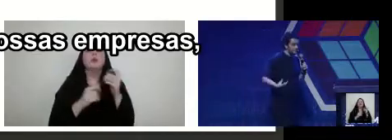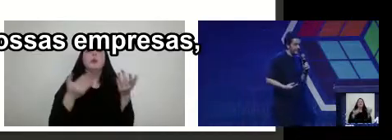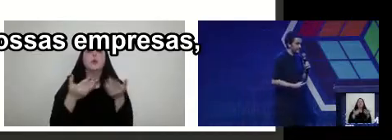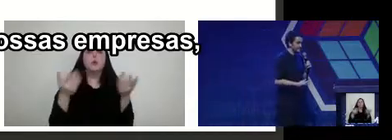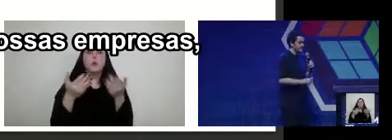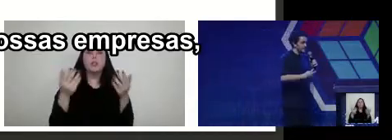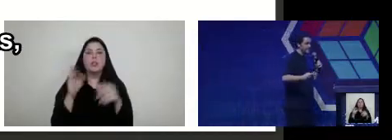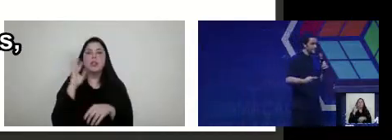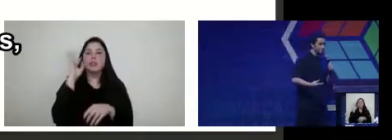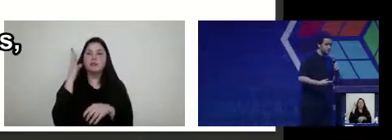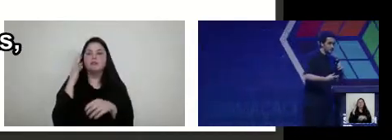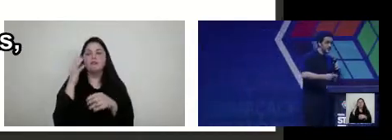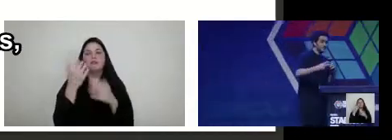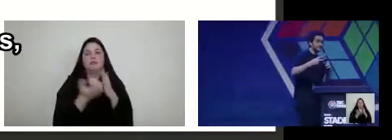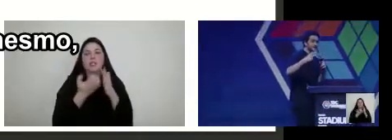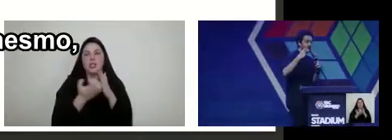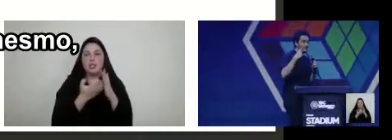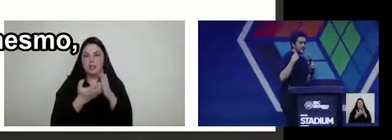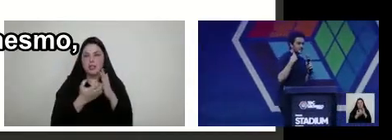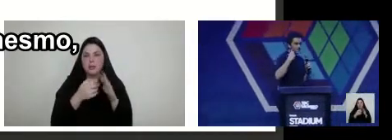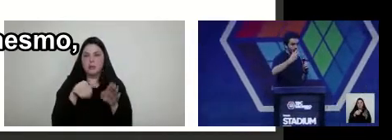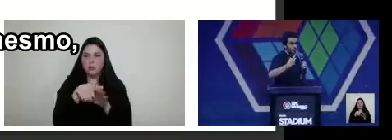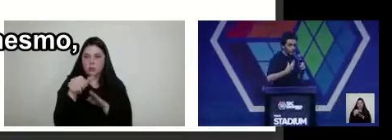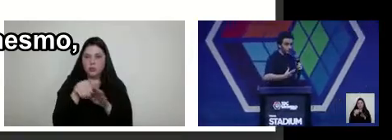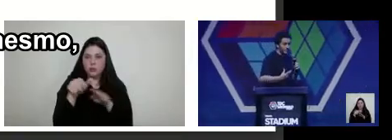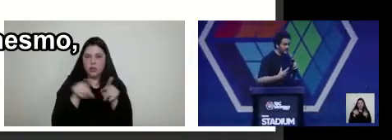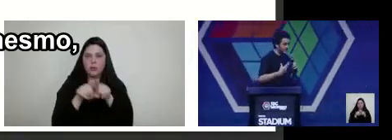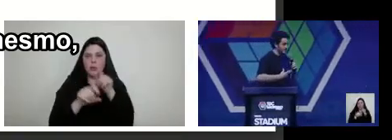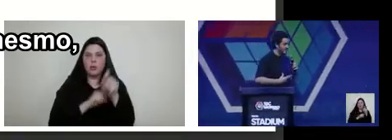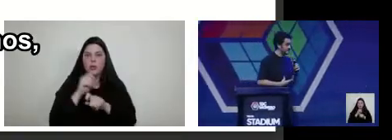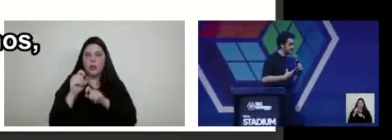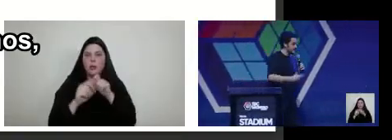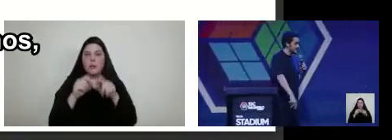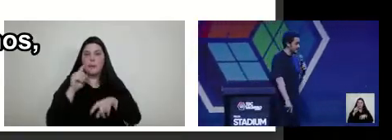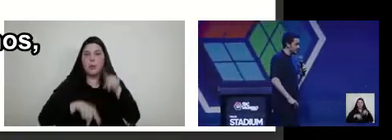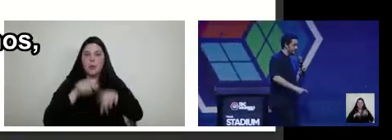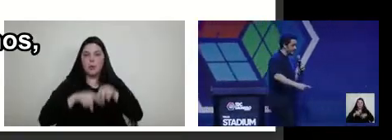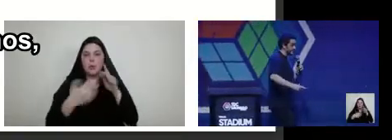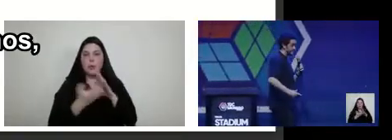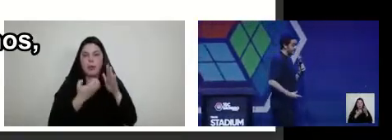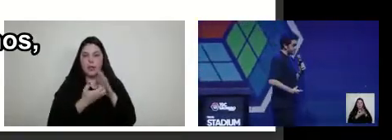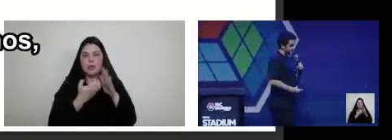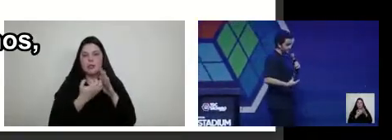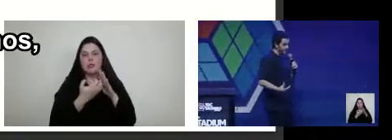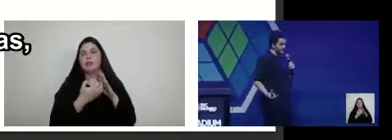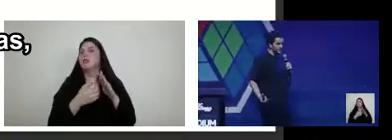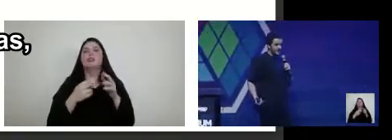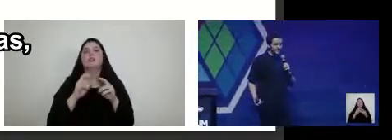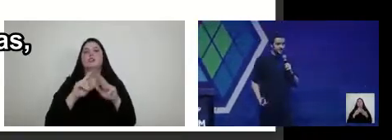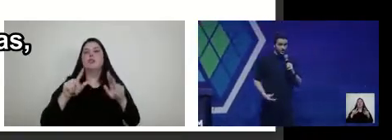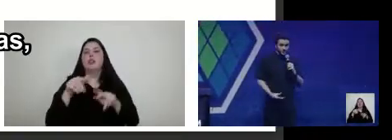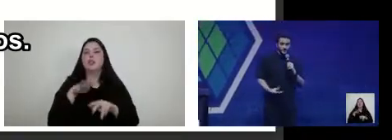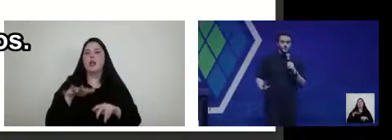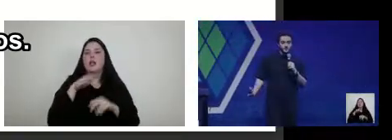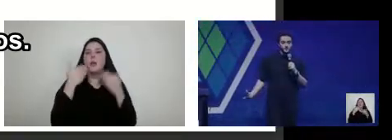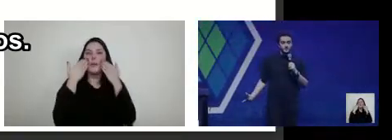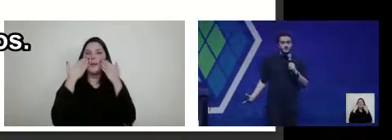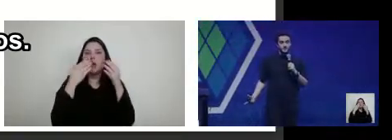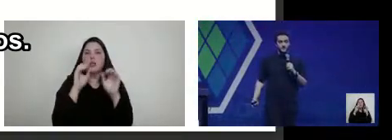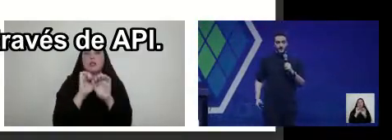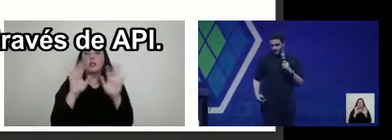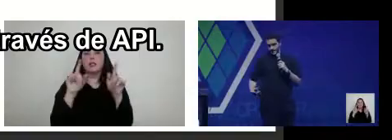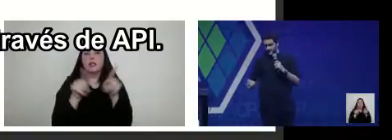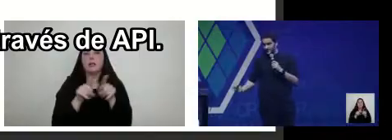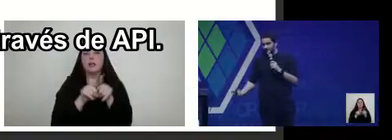as nossas empresas, né, não apenas consultorias, mas empresas de produto mesmo, né, empresas de diferentes ramos, a gente expõe as jornadas, a gente expõe os